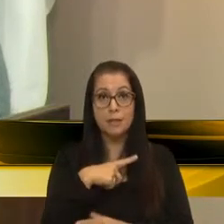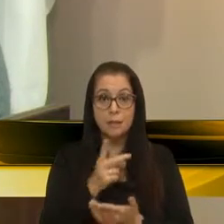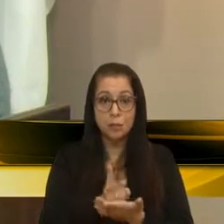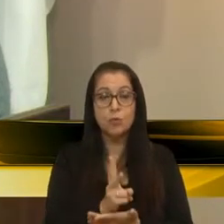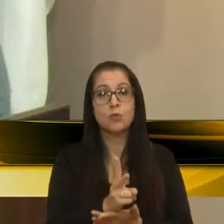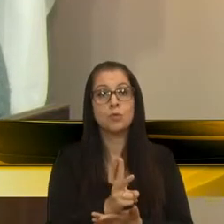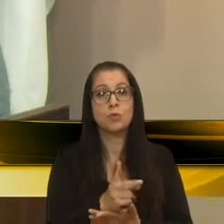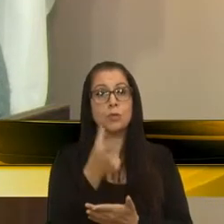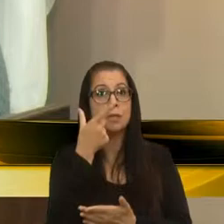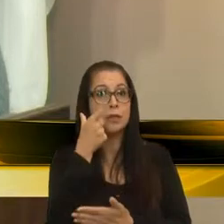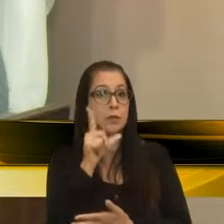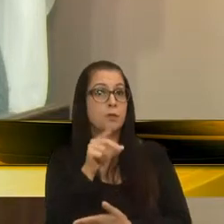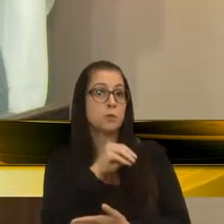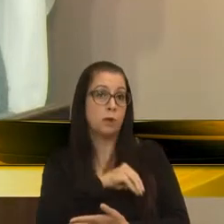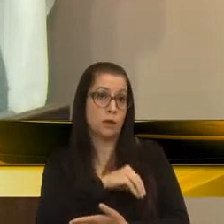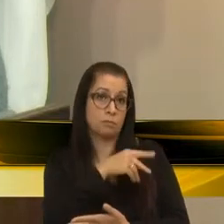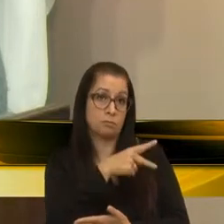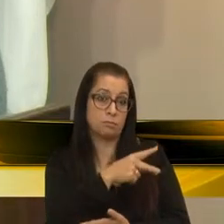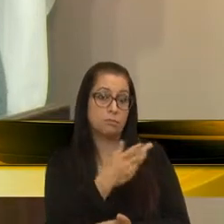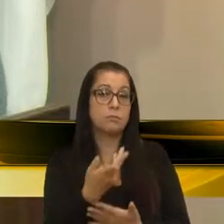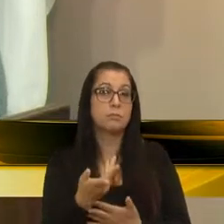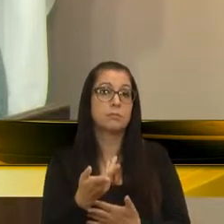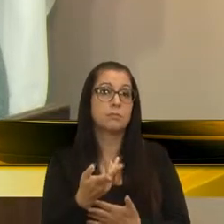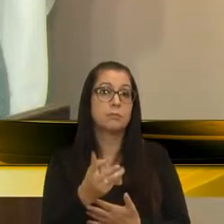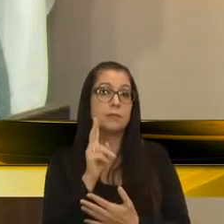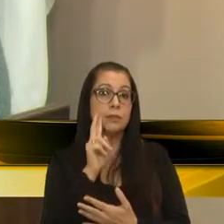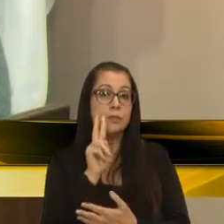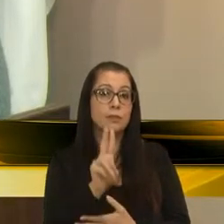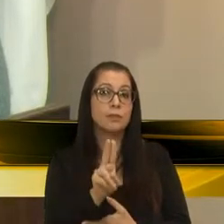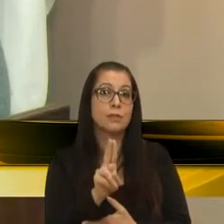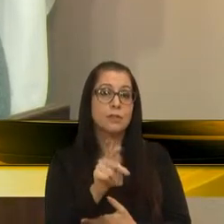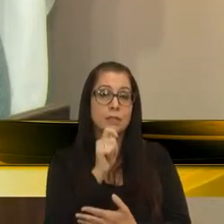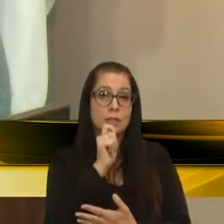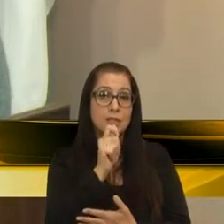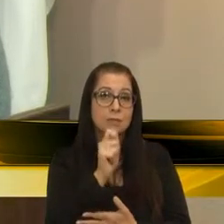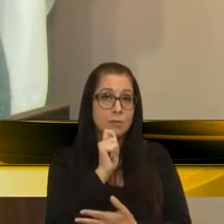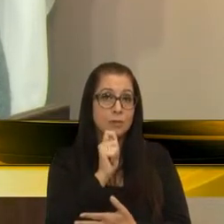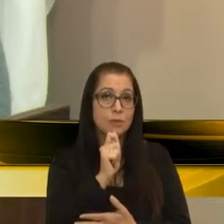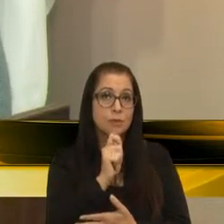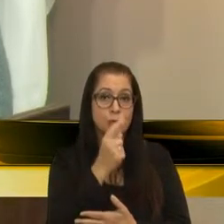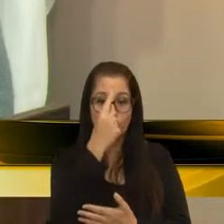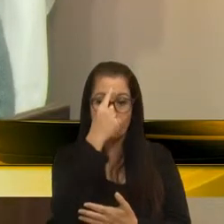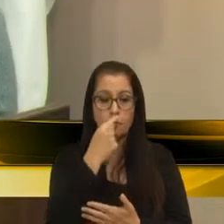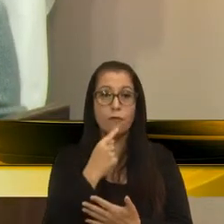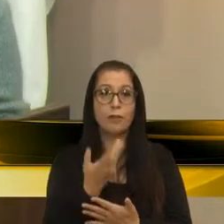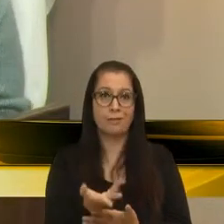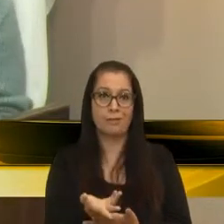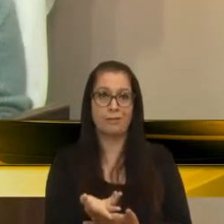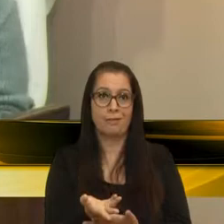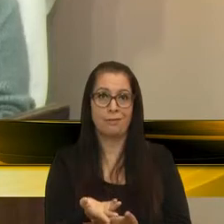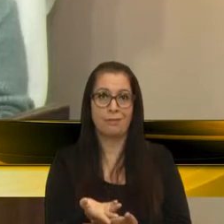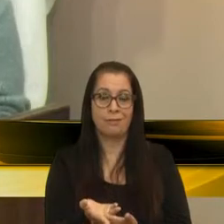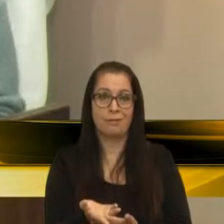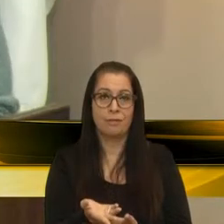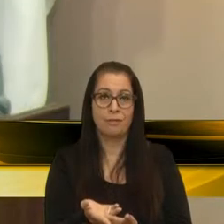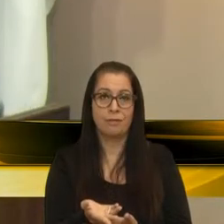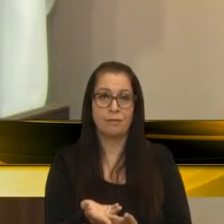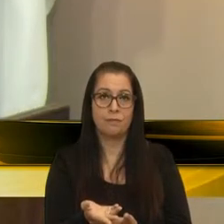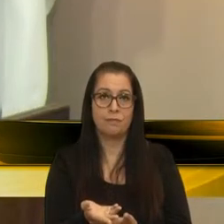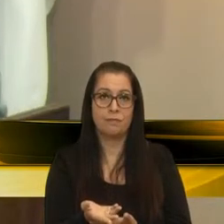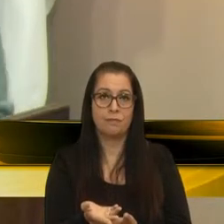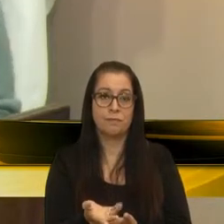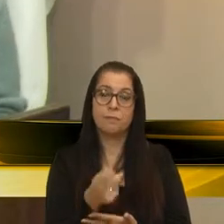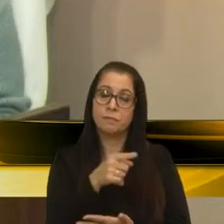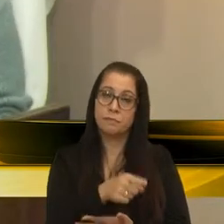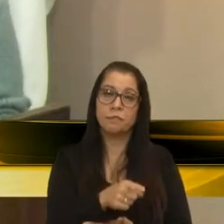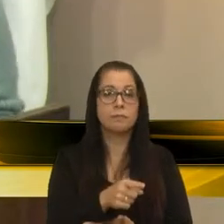continuem recebendo, né? A gente vê na reportagem um perfil que ele, de certa forma,